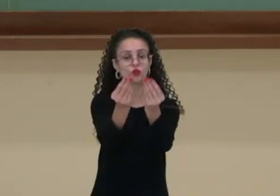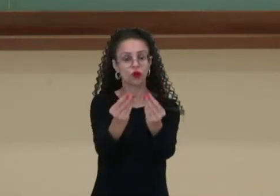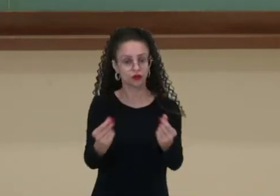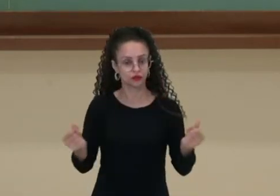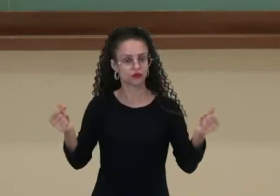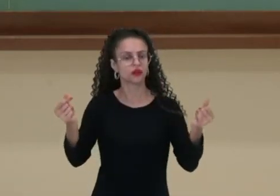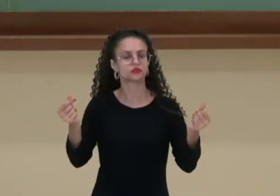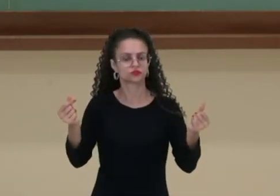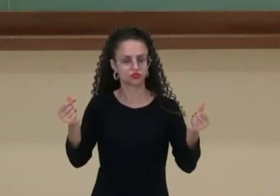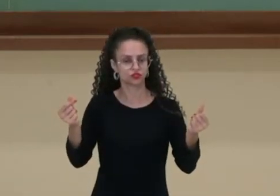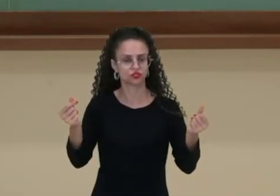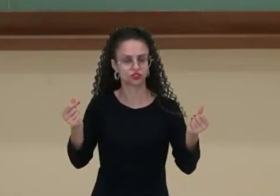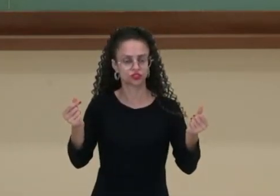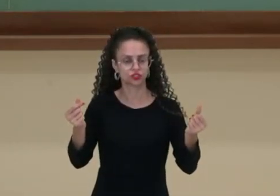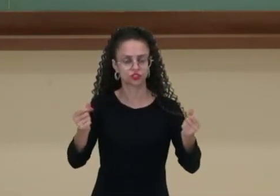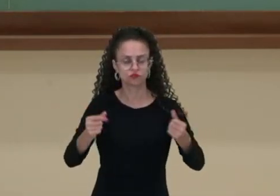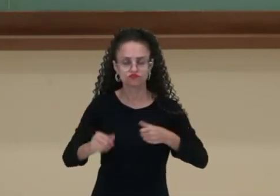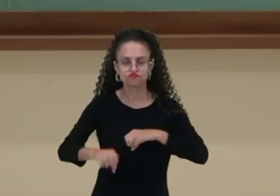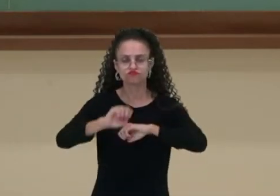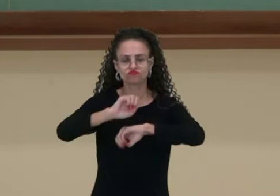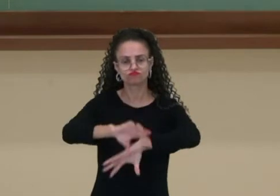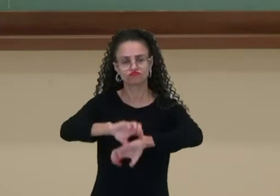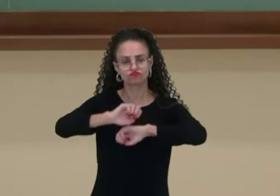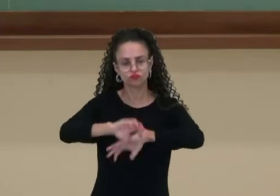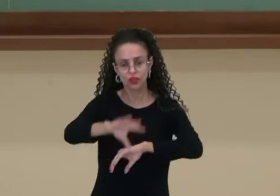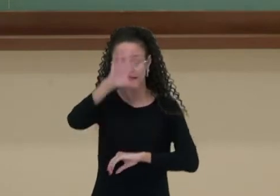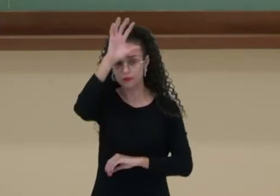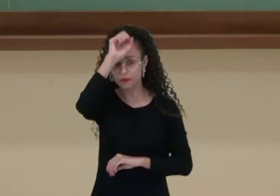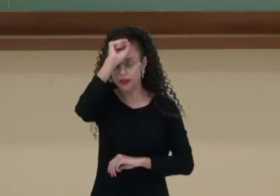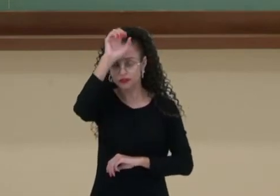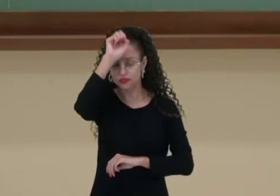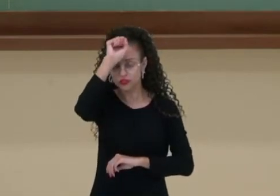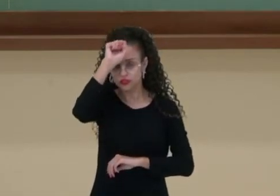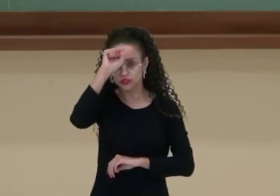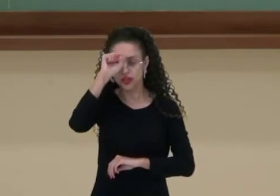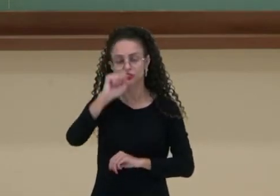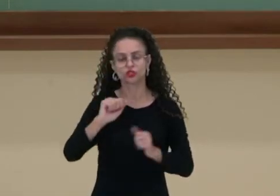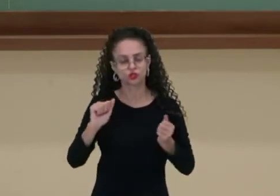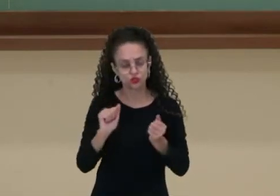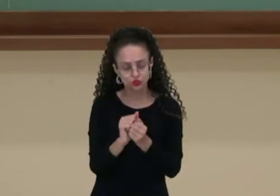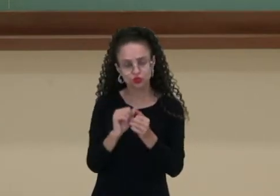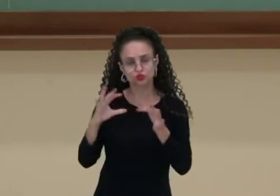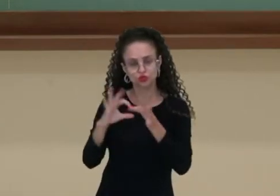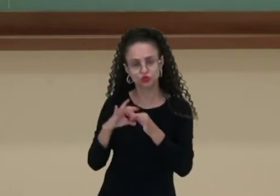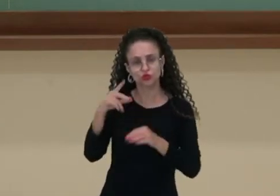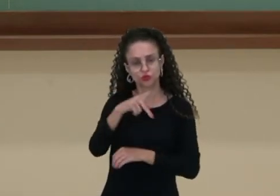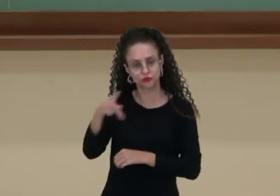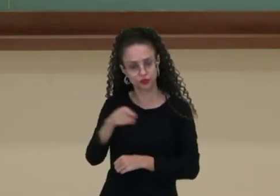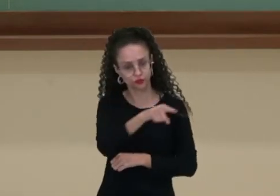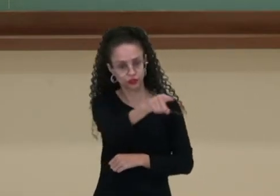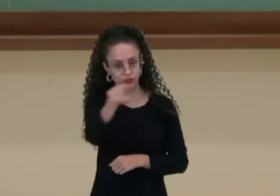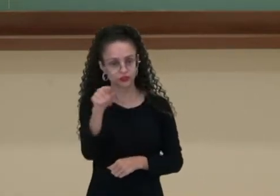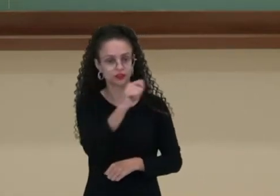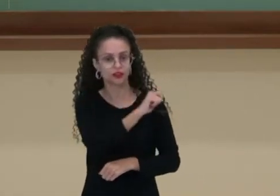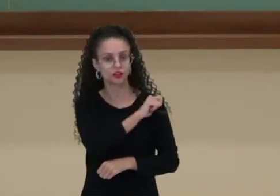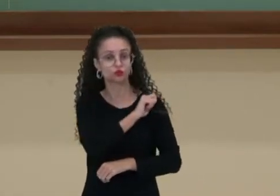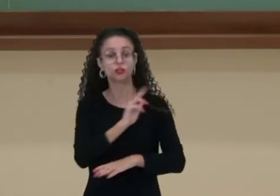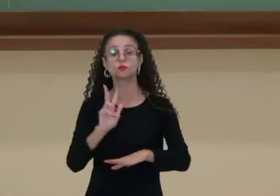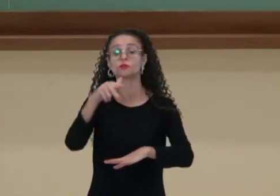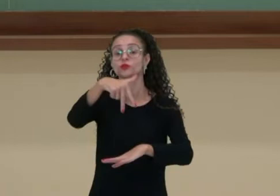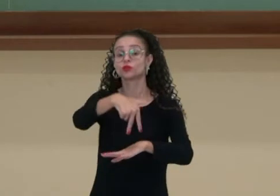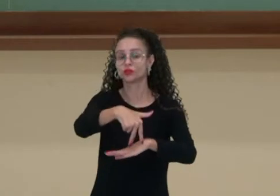um trabalho de aprendizado que possa ser realizado junto com o professor e vocês, alunos